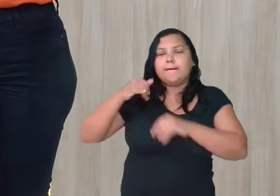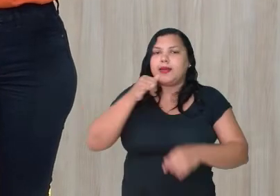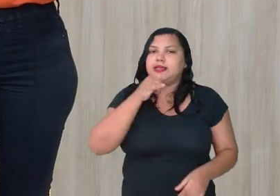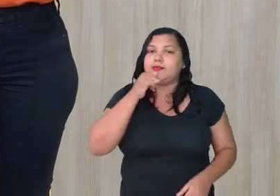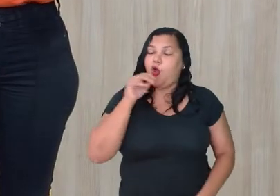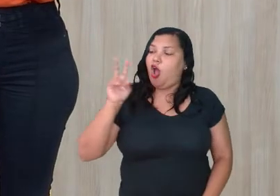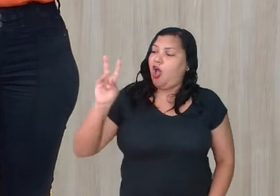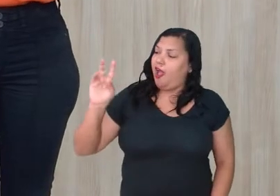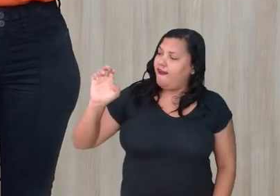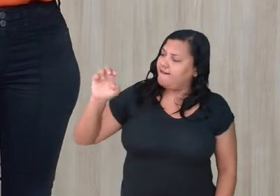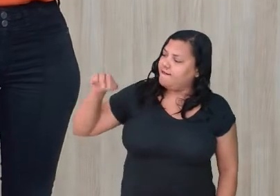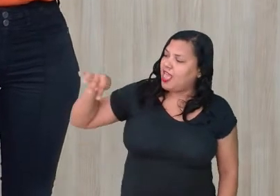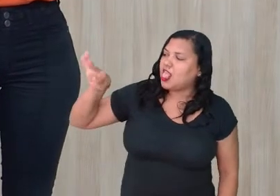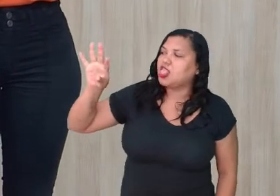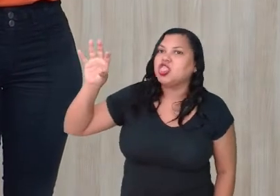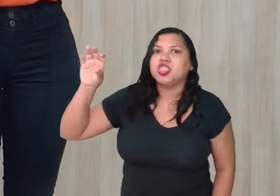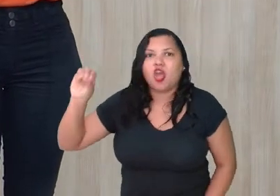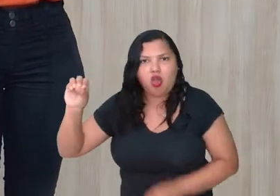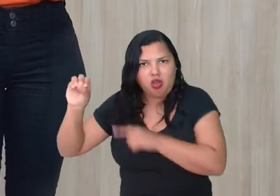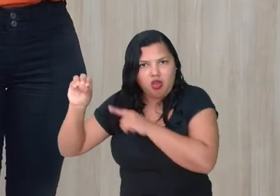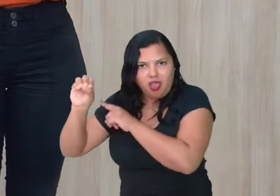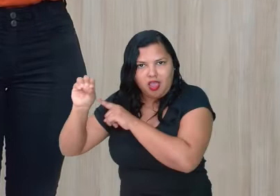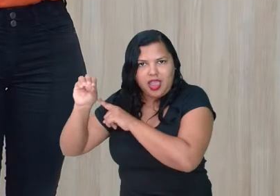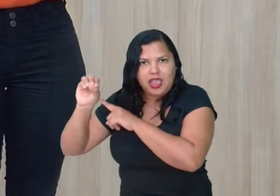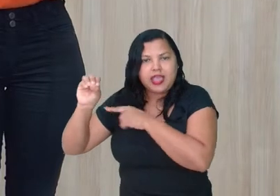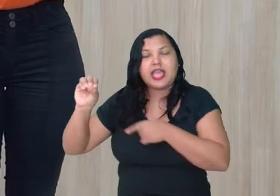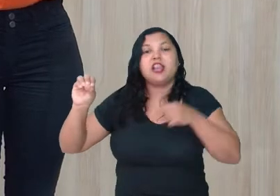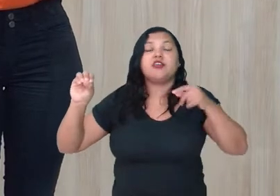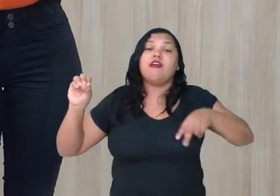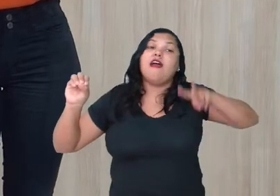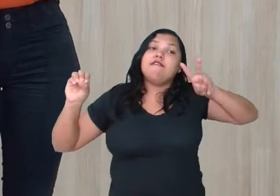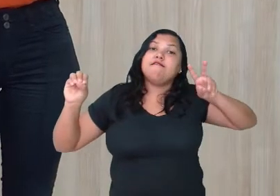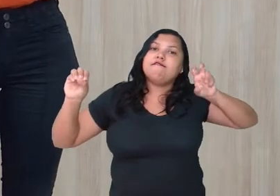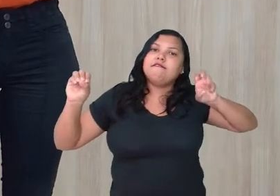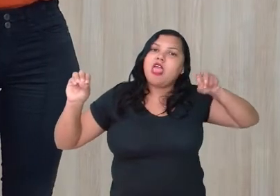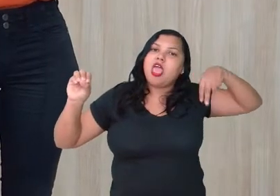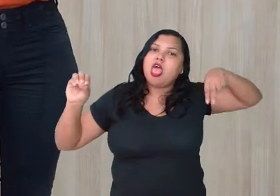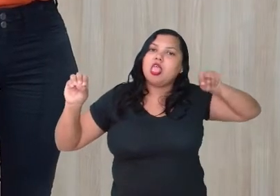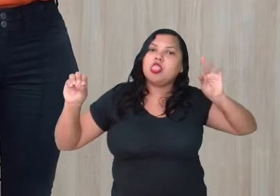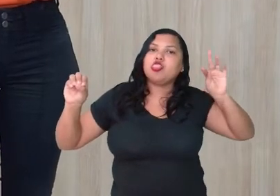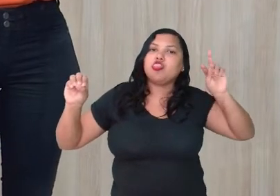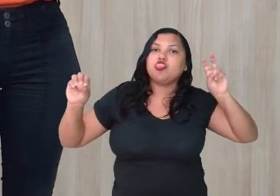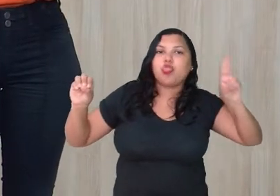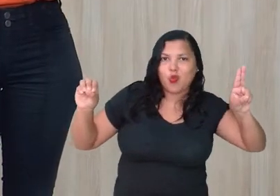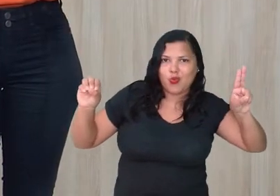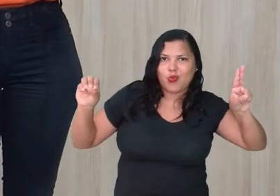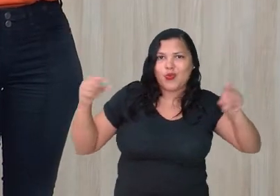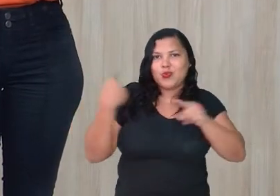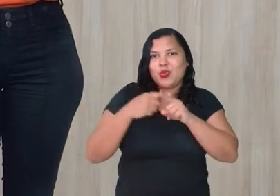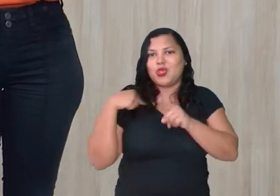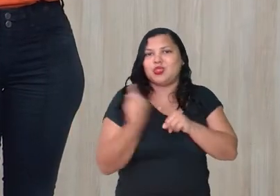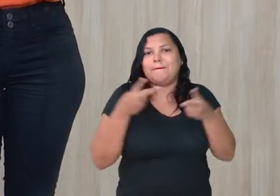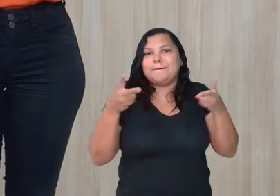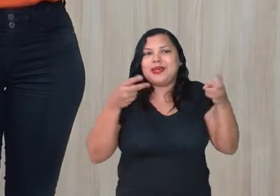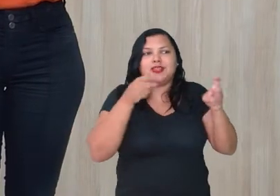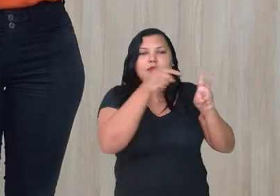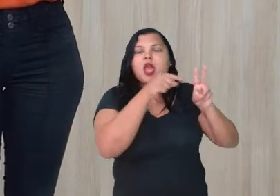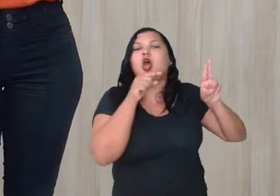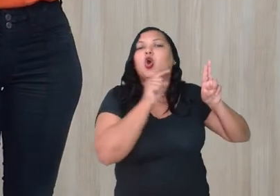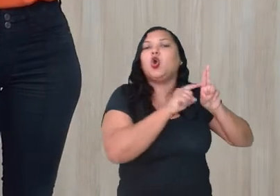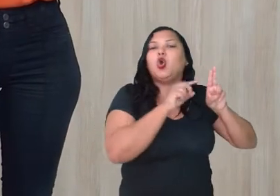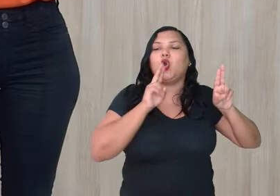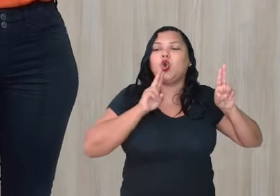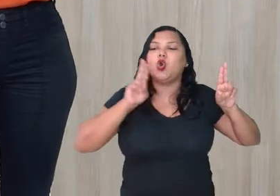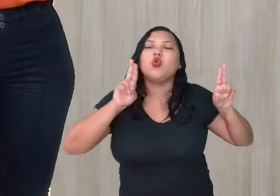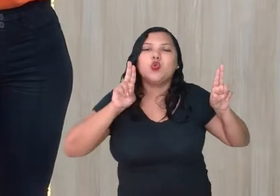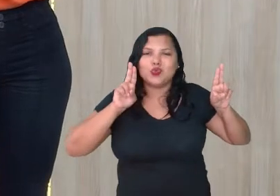vento com O, né, que se escreve com O, ele escreve vento com U, porque a gente escuta, na maioria das vezes, na nossa pronúncia,